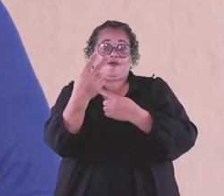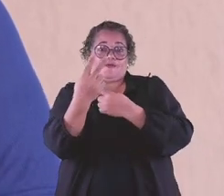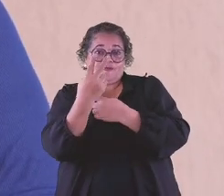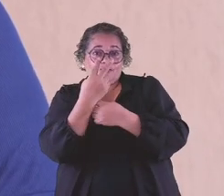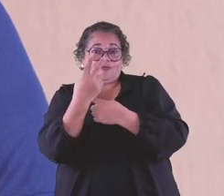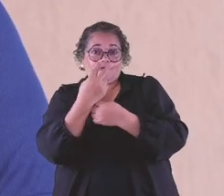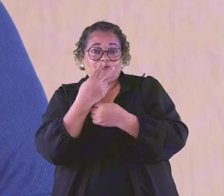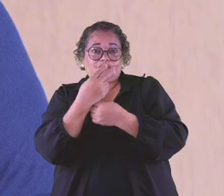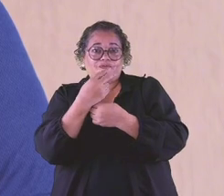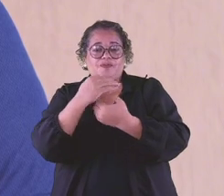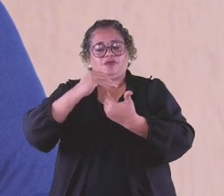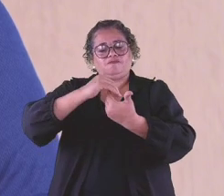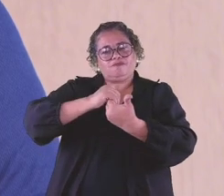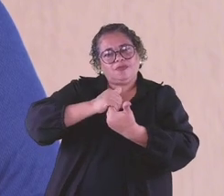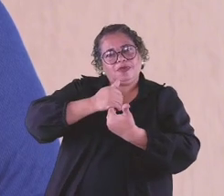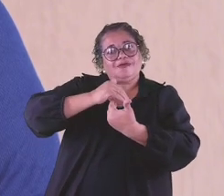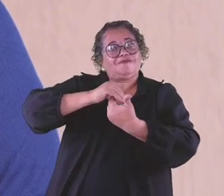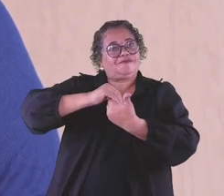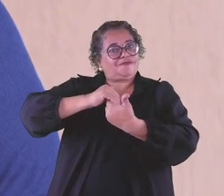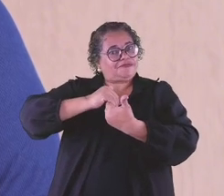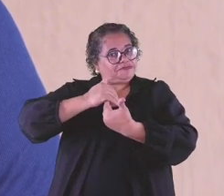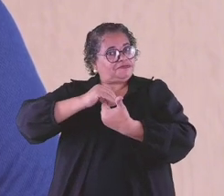enfermeira. O enfermeiro